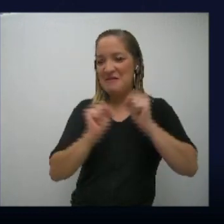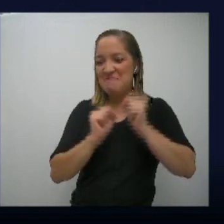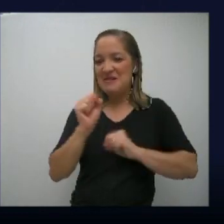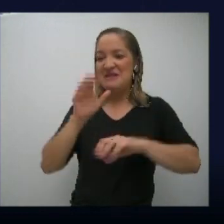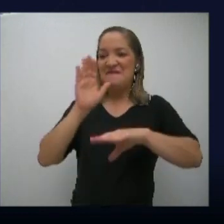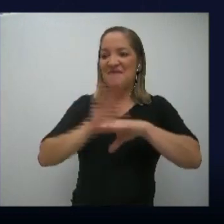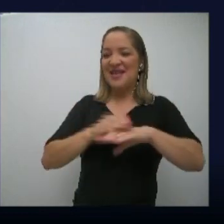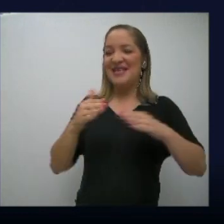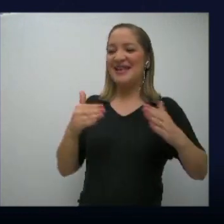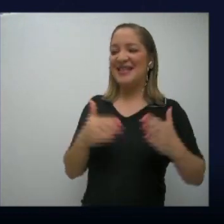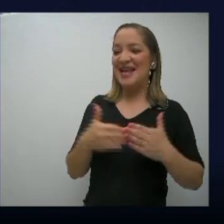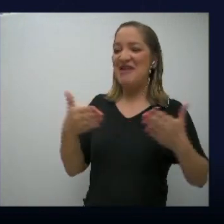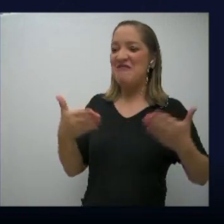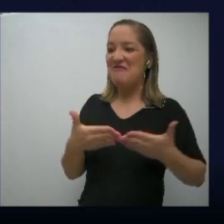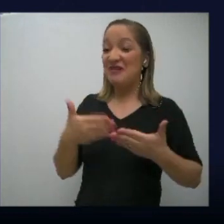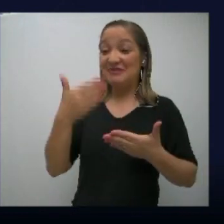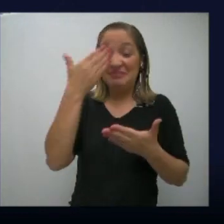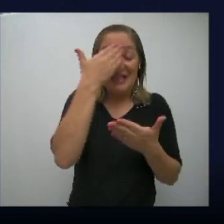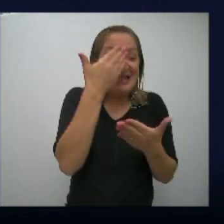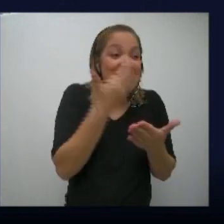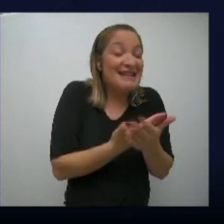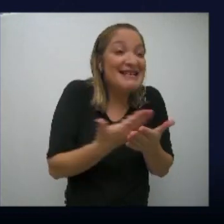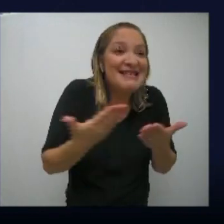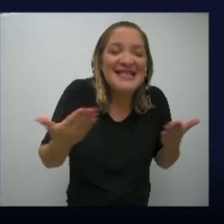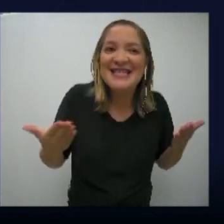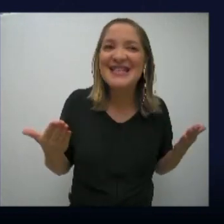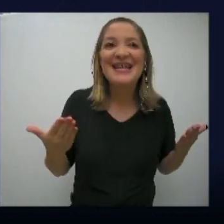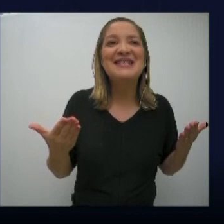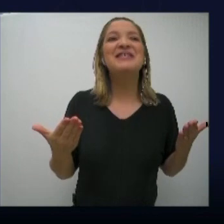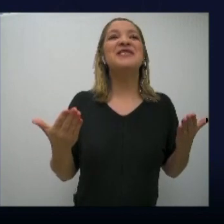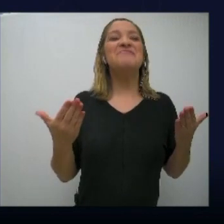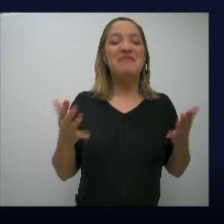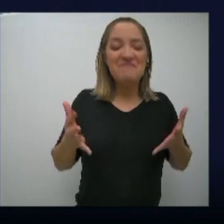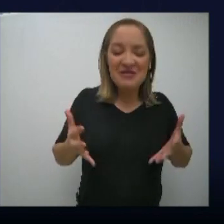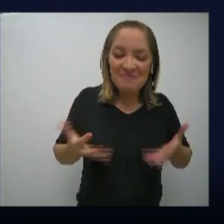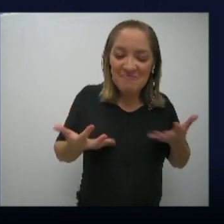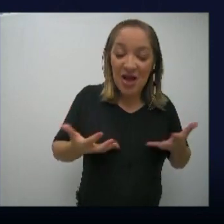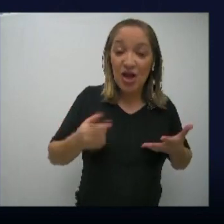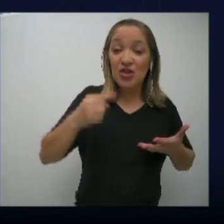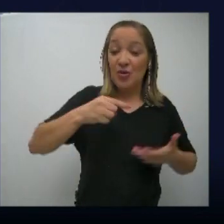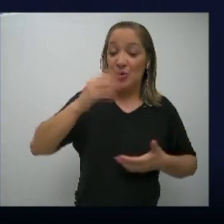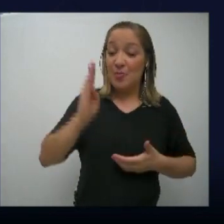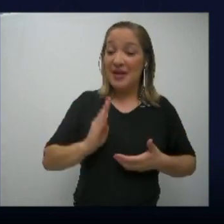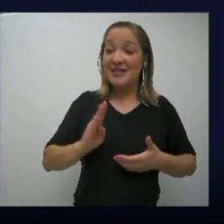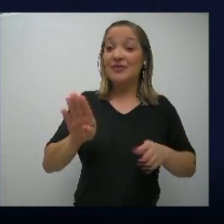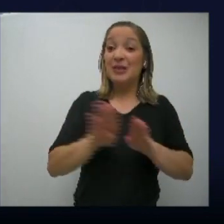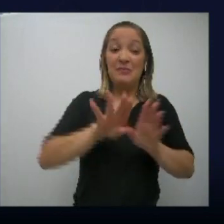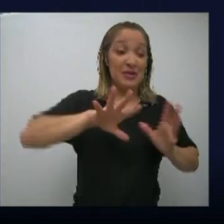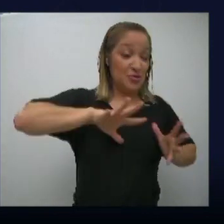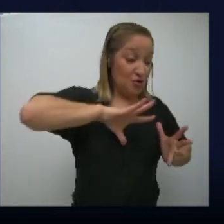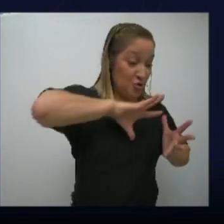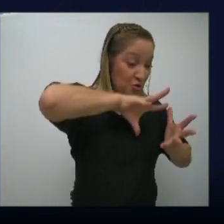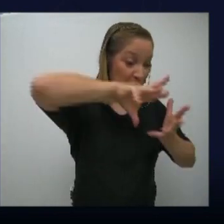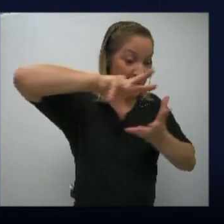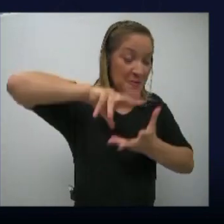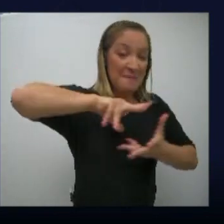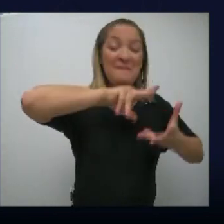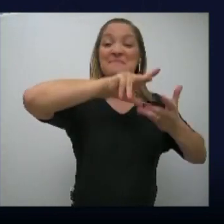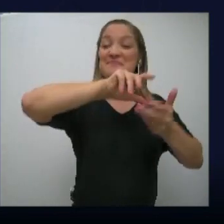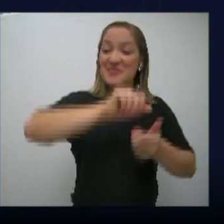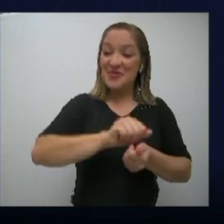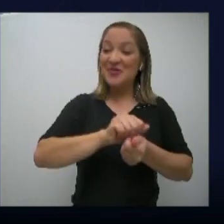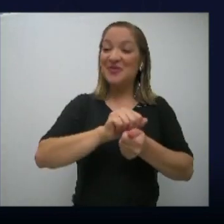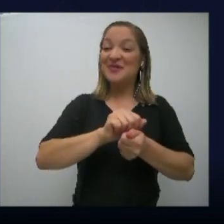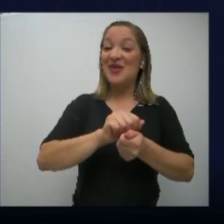fez até hoje era inacreditável direito é uma que amanhã inspiração não só no Brasil mas Mundial então eu tenho certeza